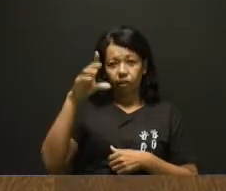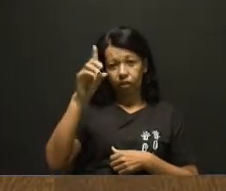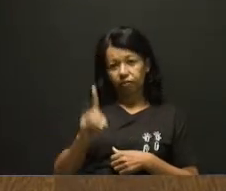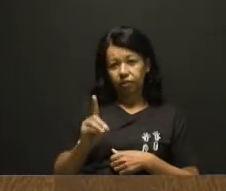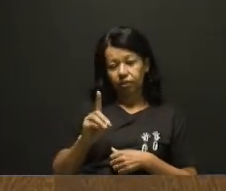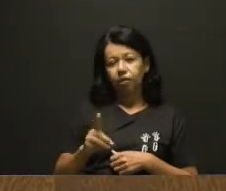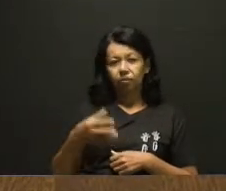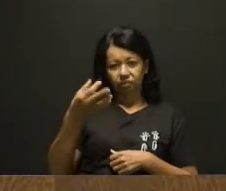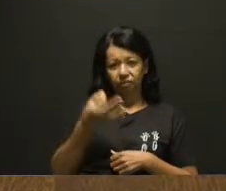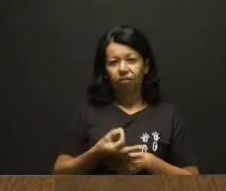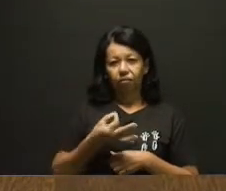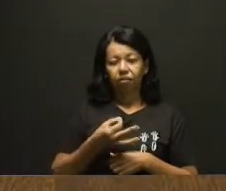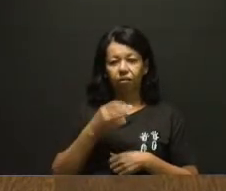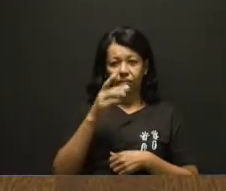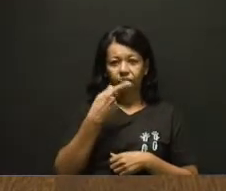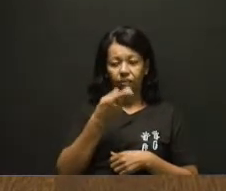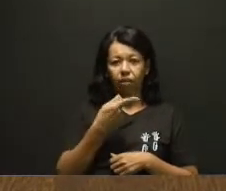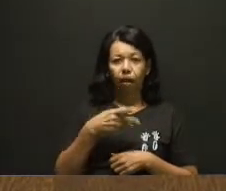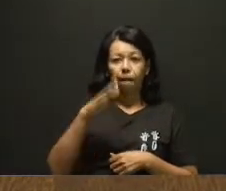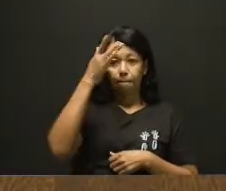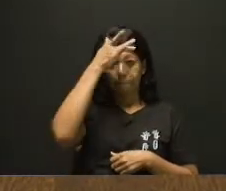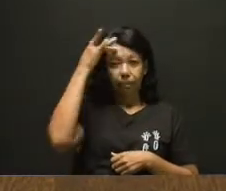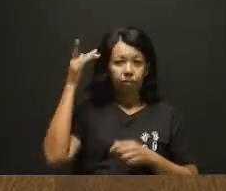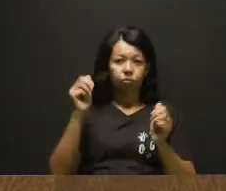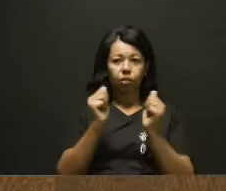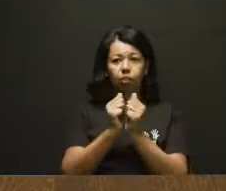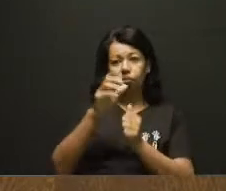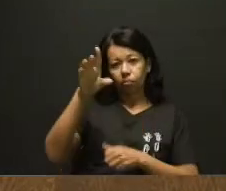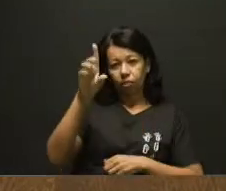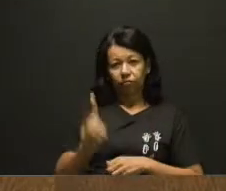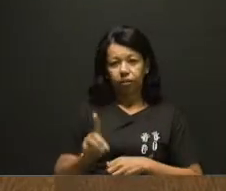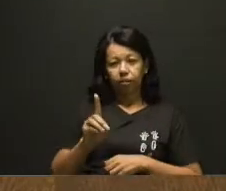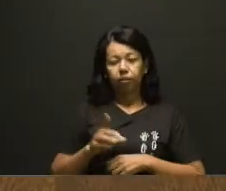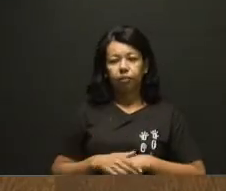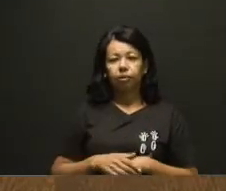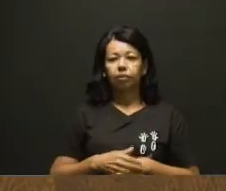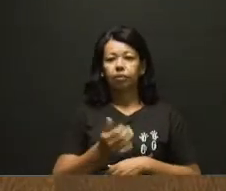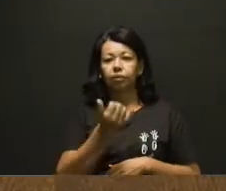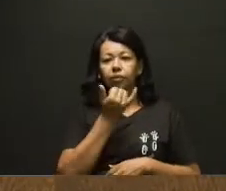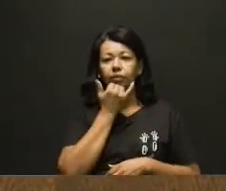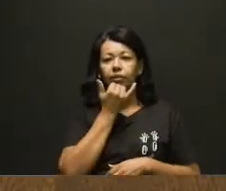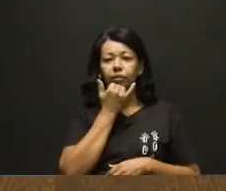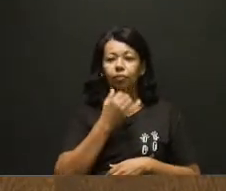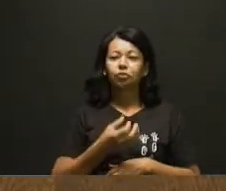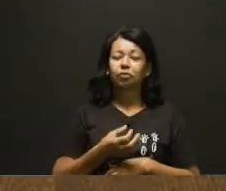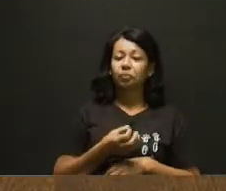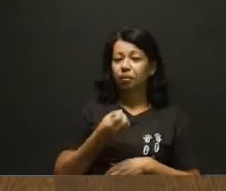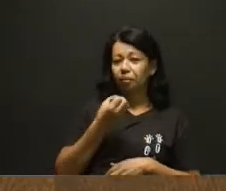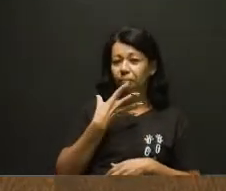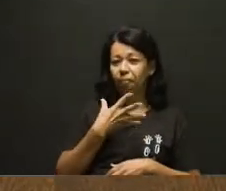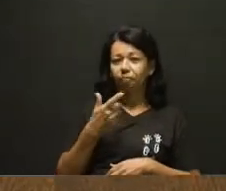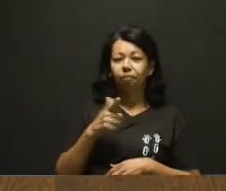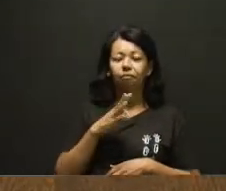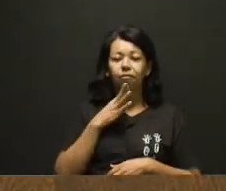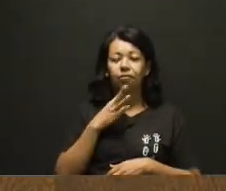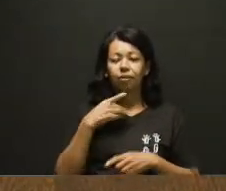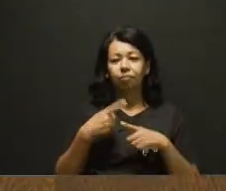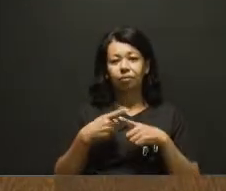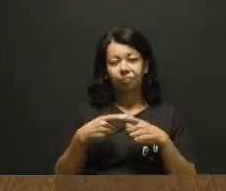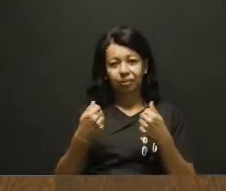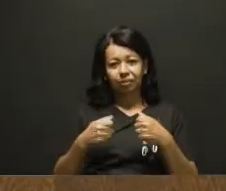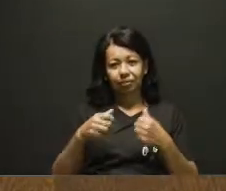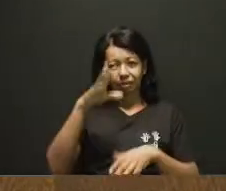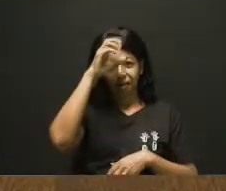é isso que o pessoa com deficiência na desculpa é bom reconhecer que aprender muito